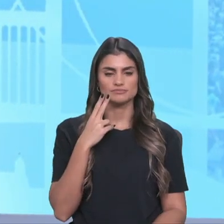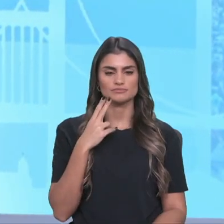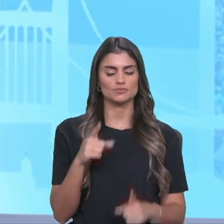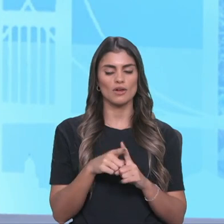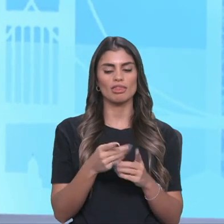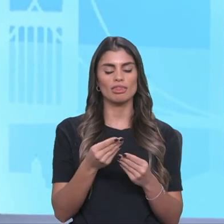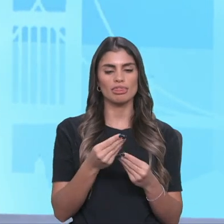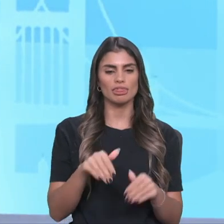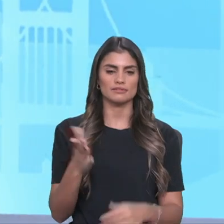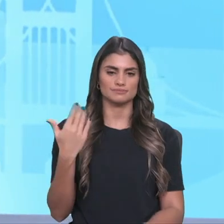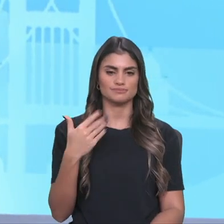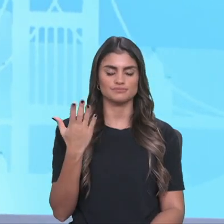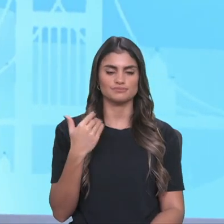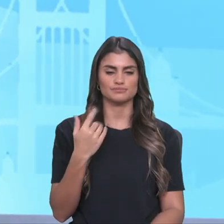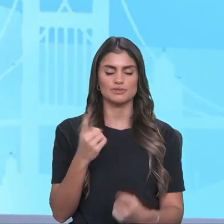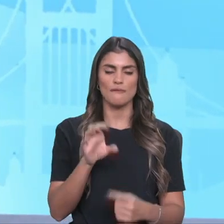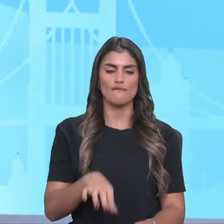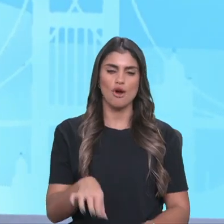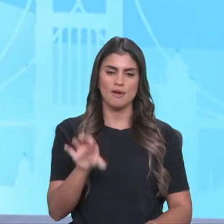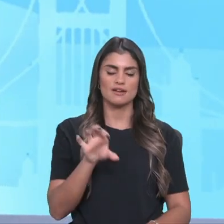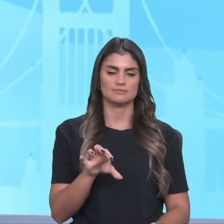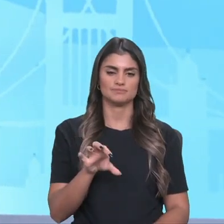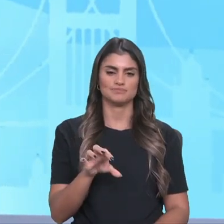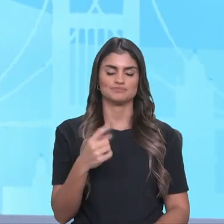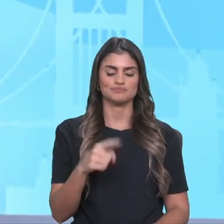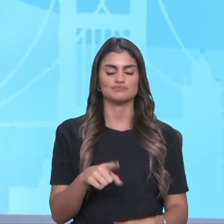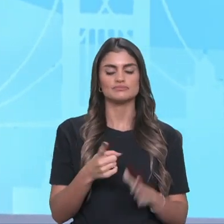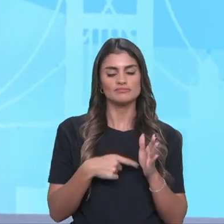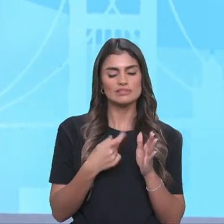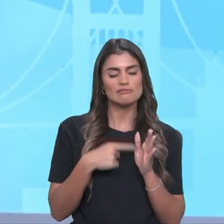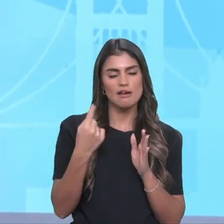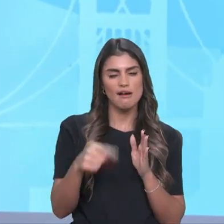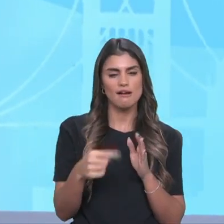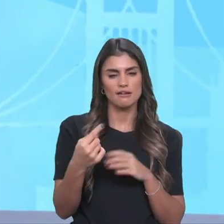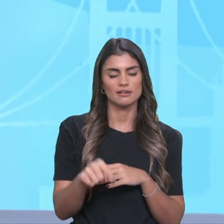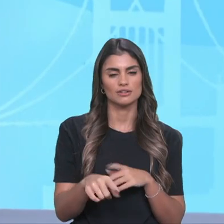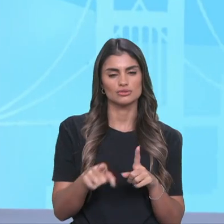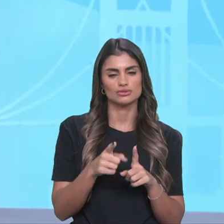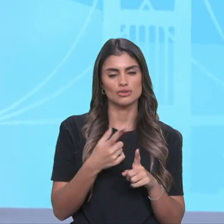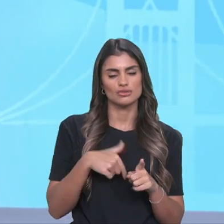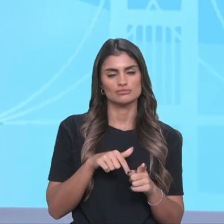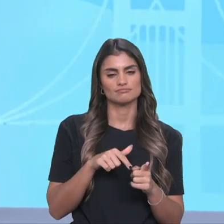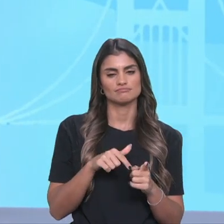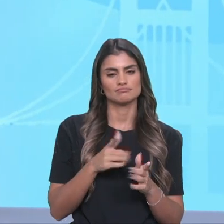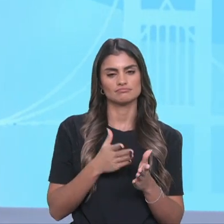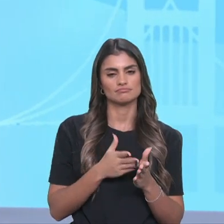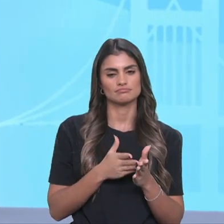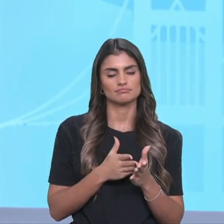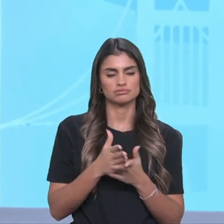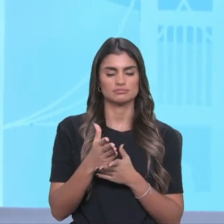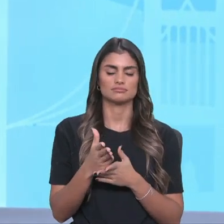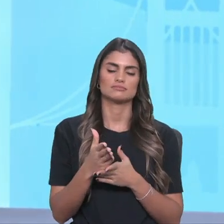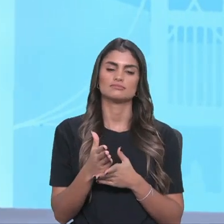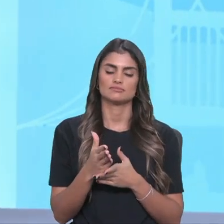infantil que tinha, digamos, de alguma forma, e há esta necessidade de darmos conteúdo também intelectual